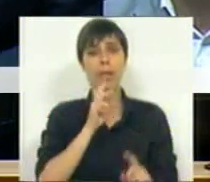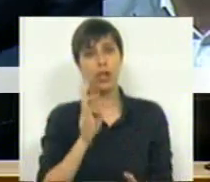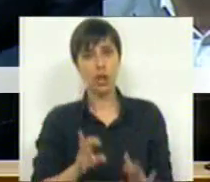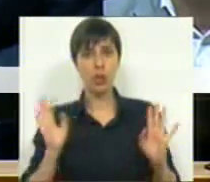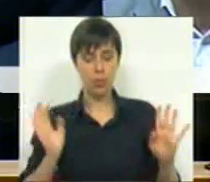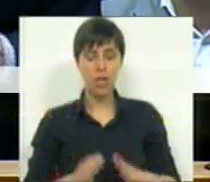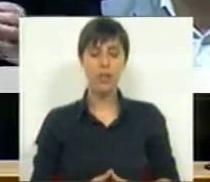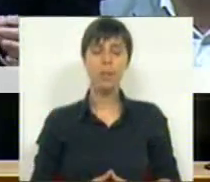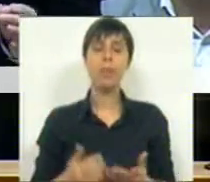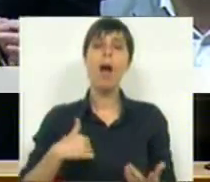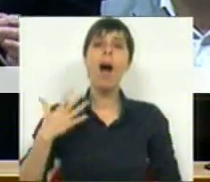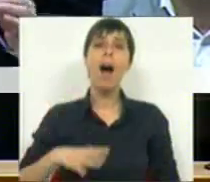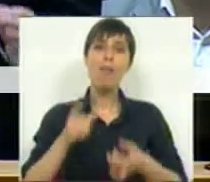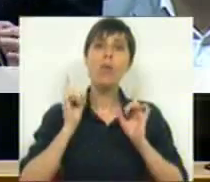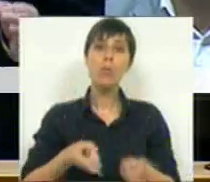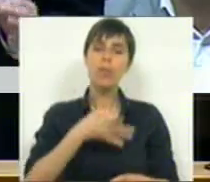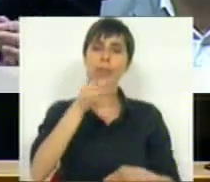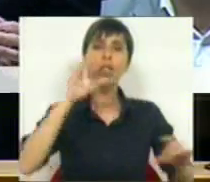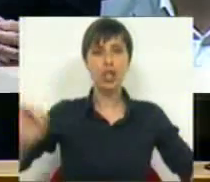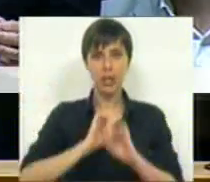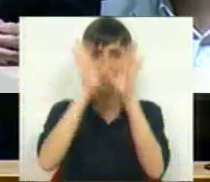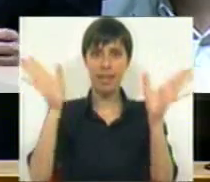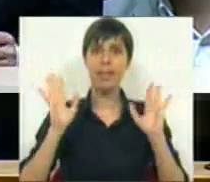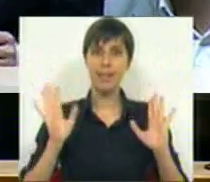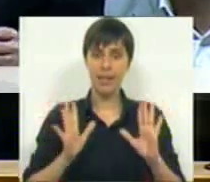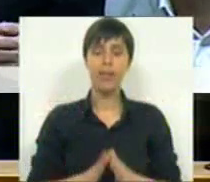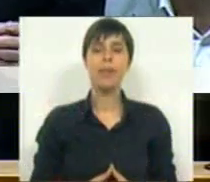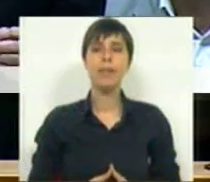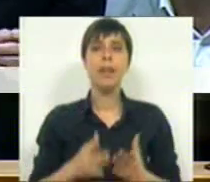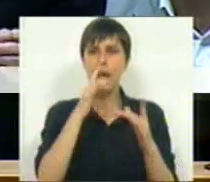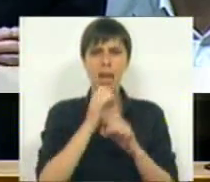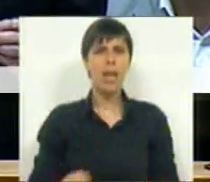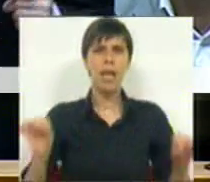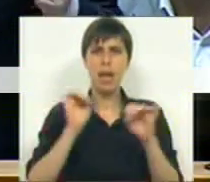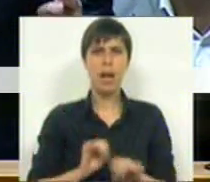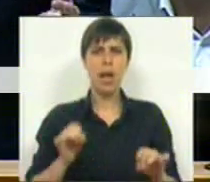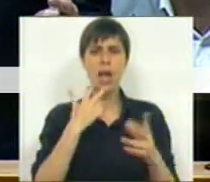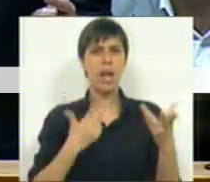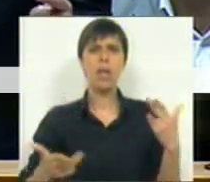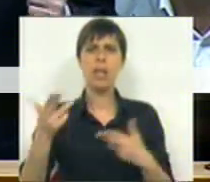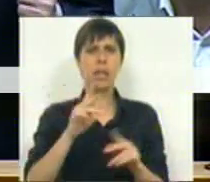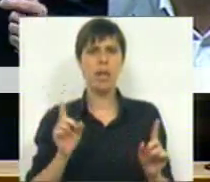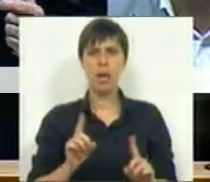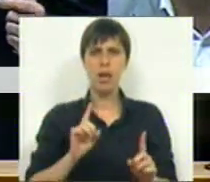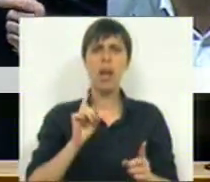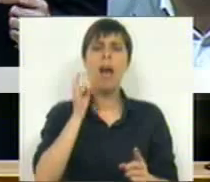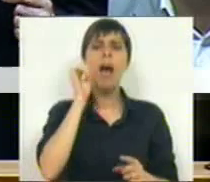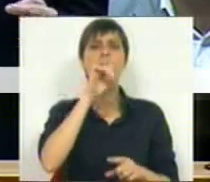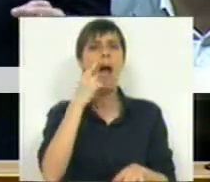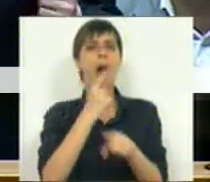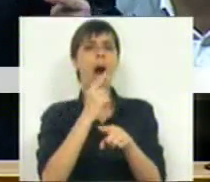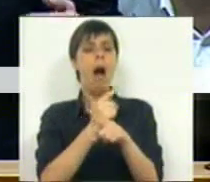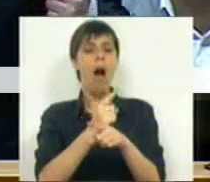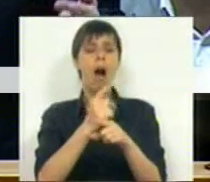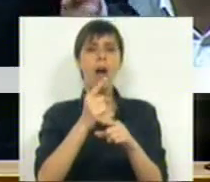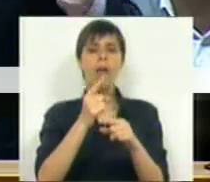resposta. Eu queria começar por esclarecer o seguinte. Ninguém critica aqueles que